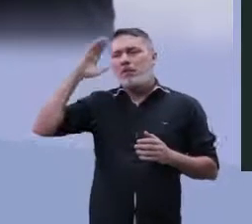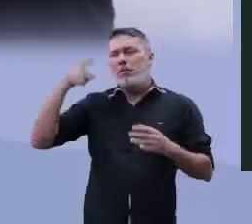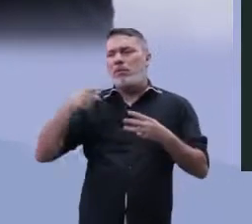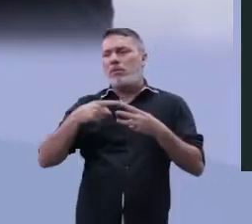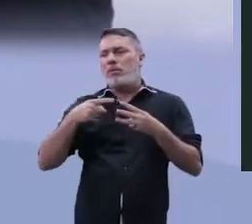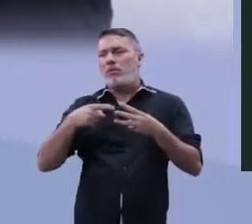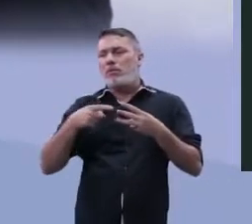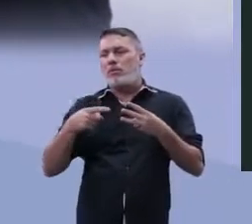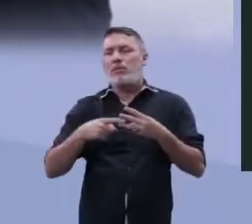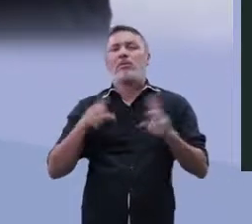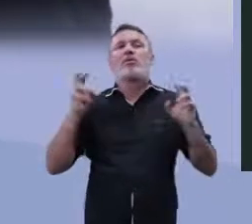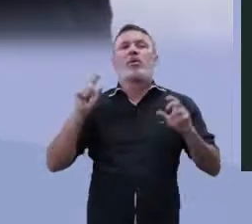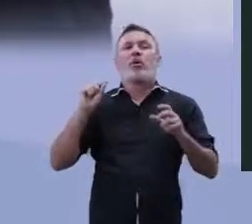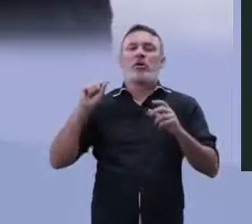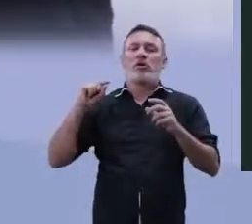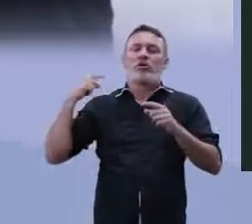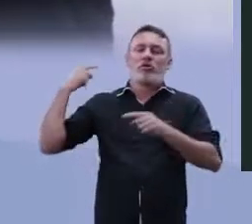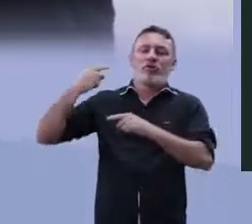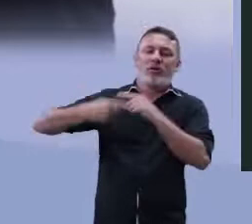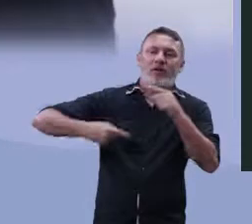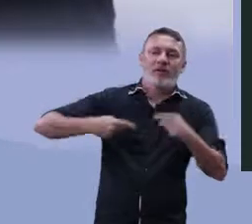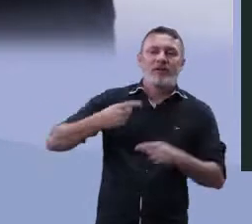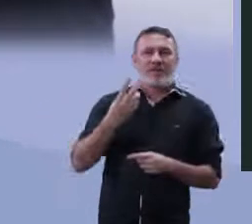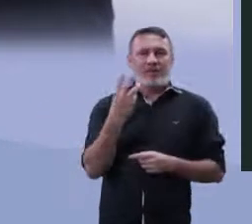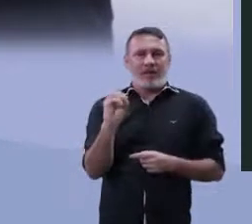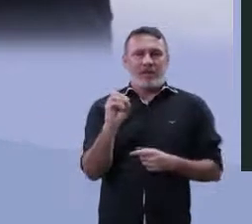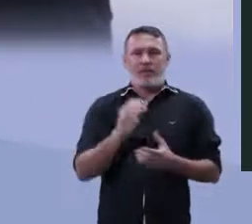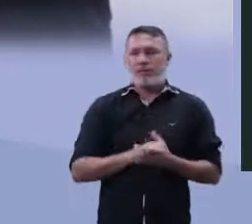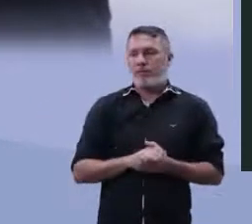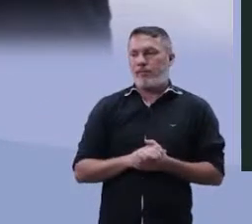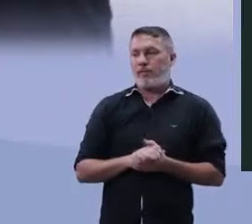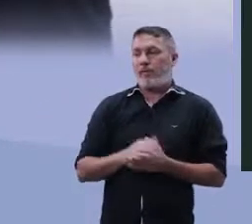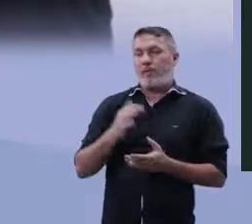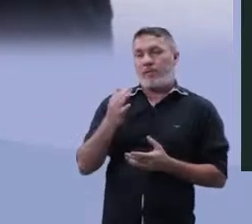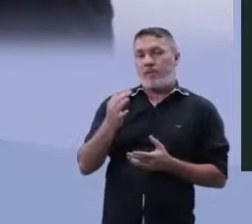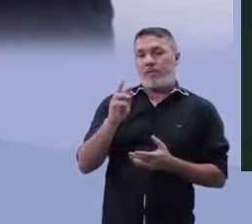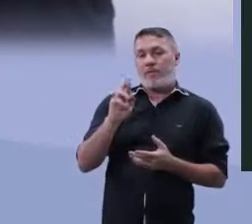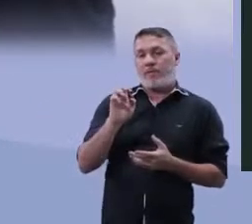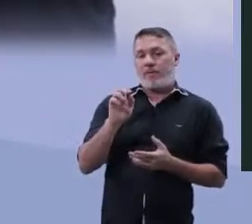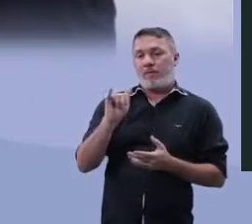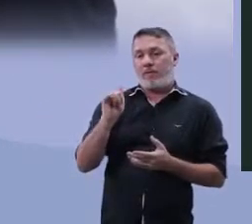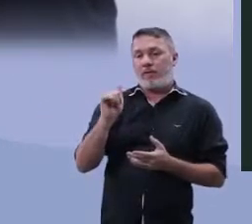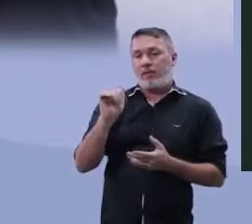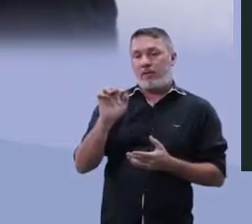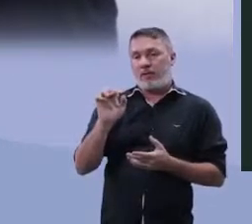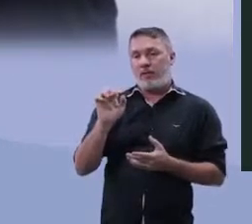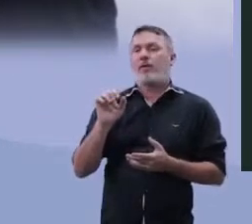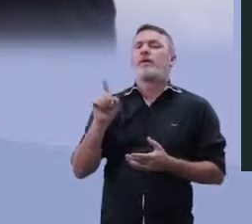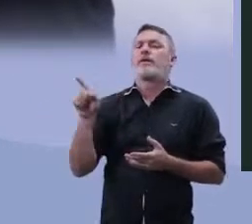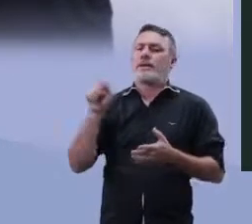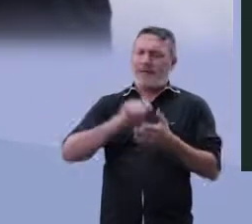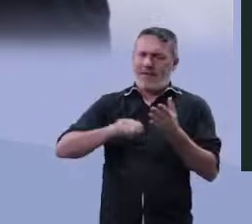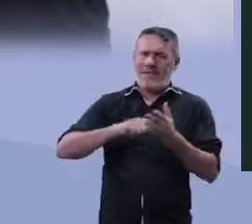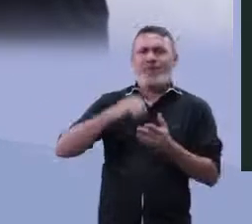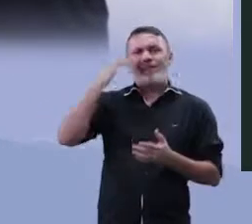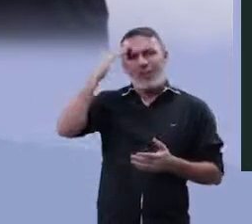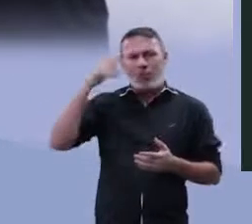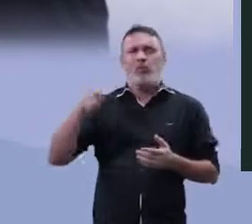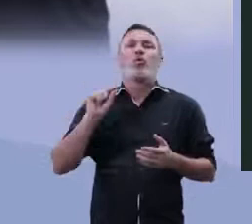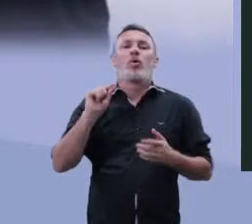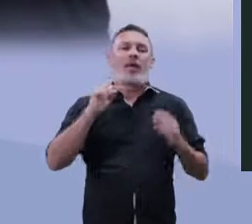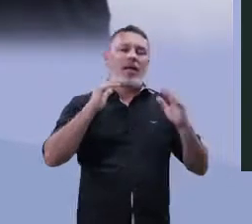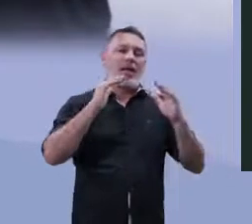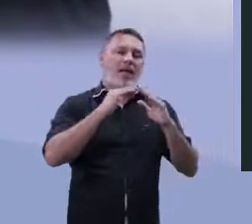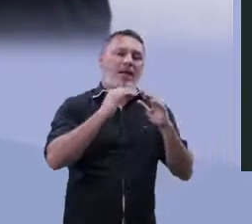de entrar na análise propriamente dita, né, deles. O Gilberto Freire escreveu Casagrande Senzala, talvez a sua obra